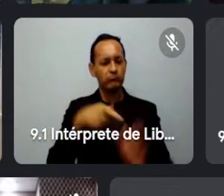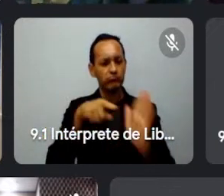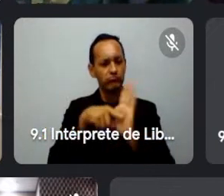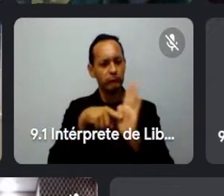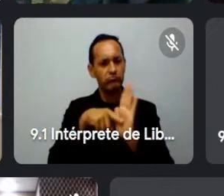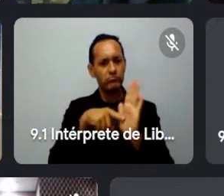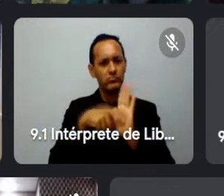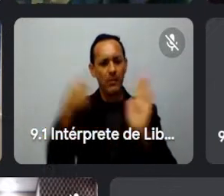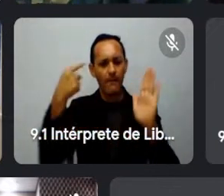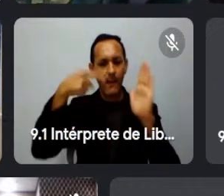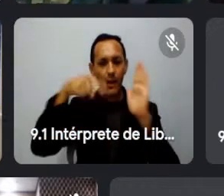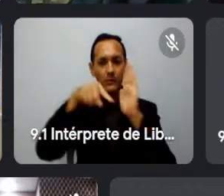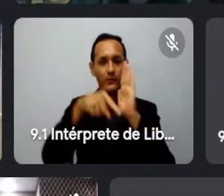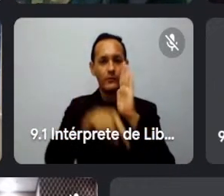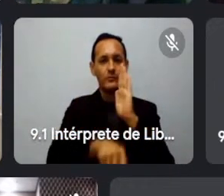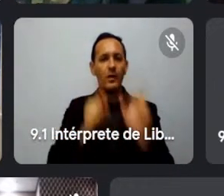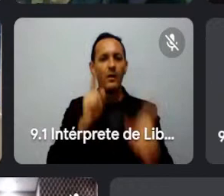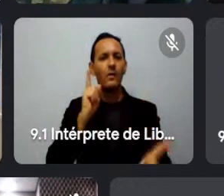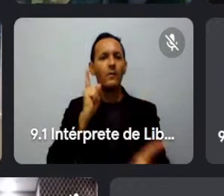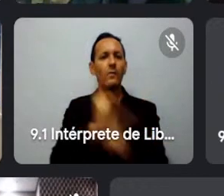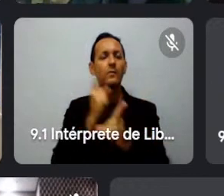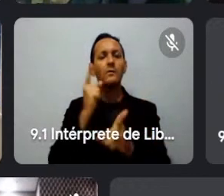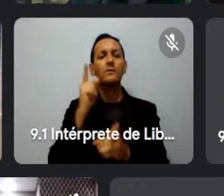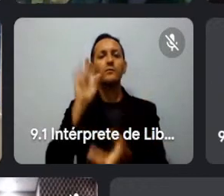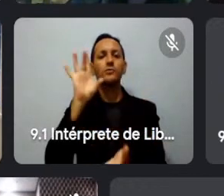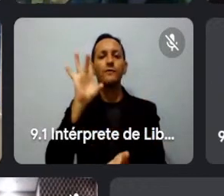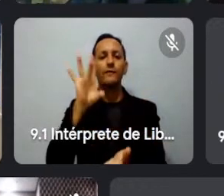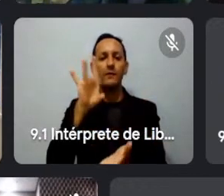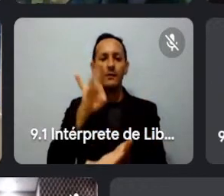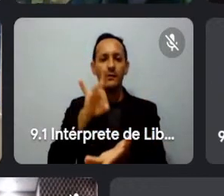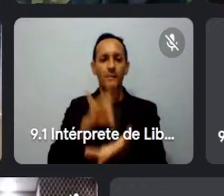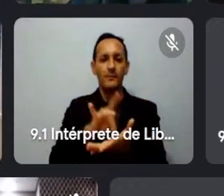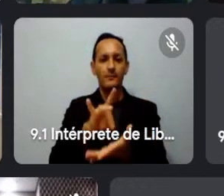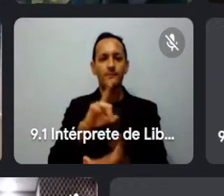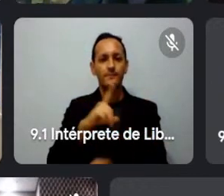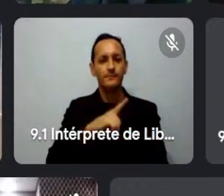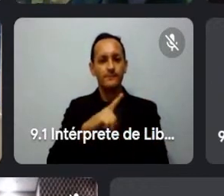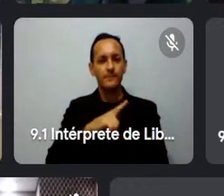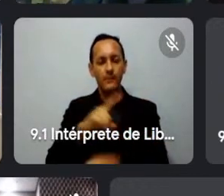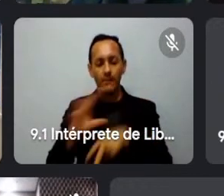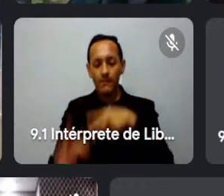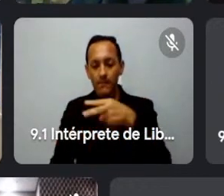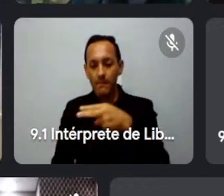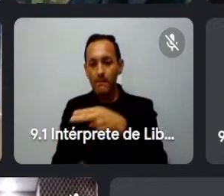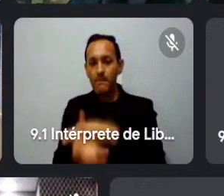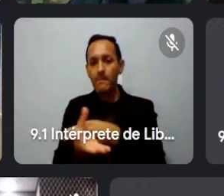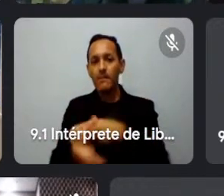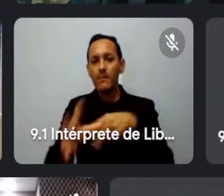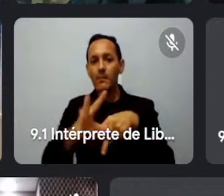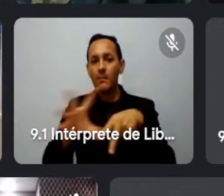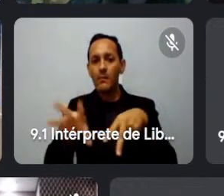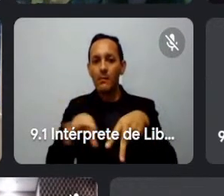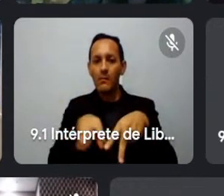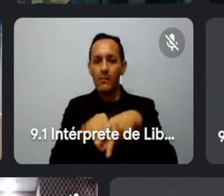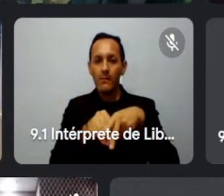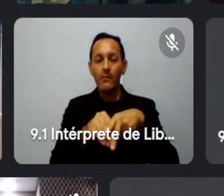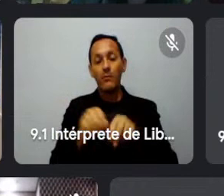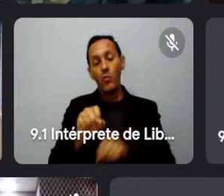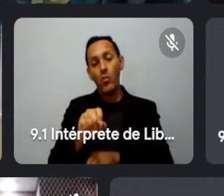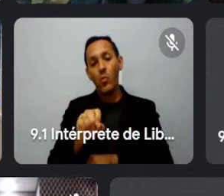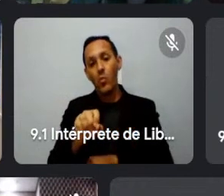aquele papo hoje e se houve uma corrupção eleitoral ou se